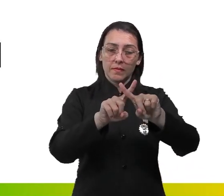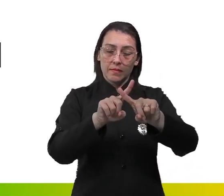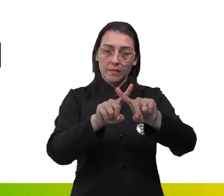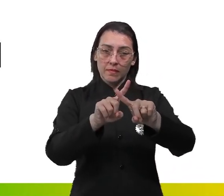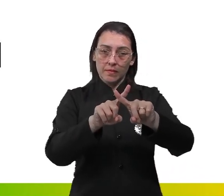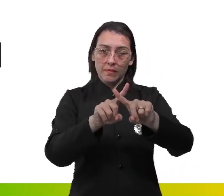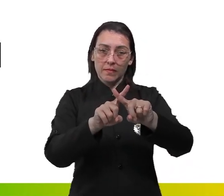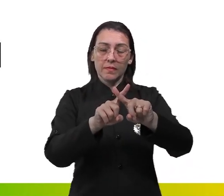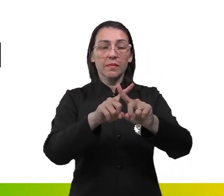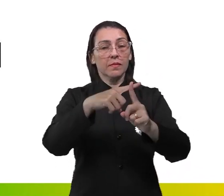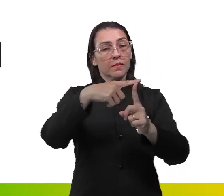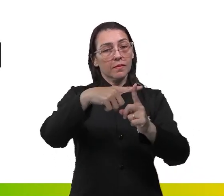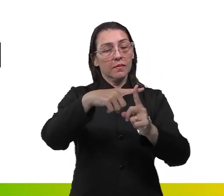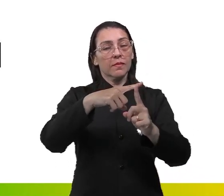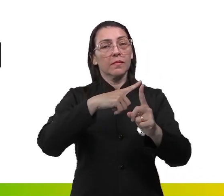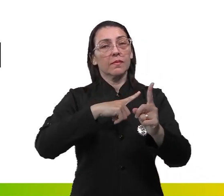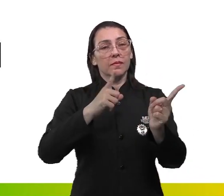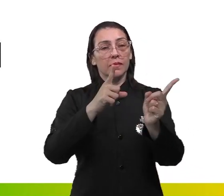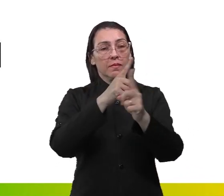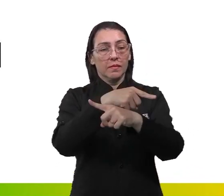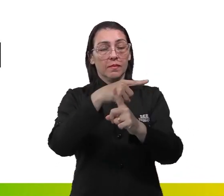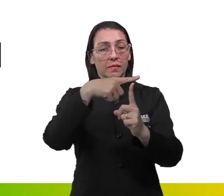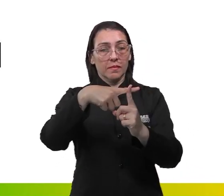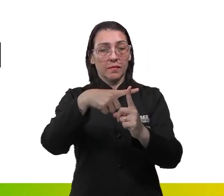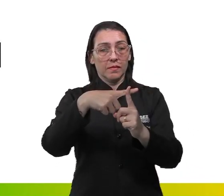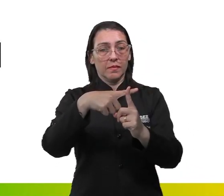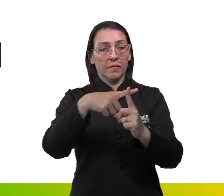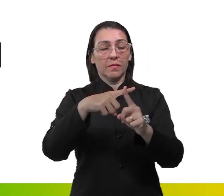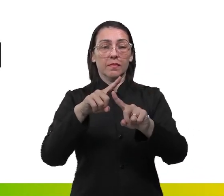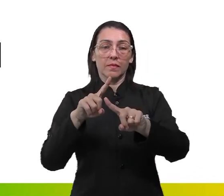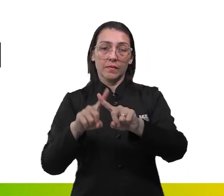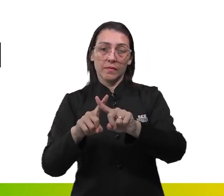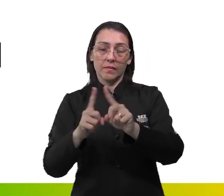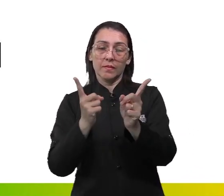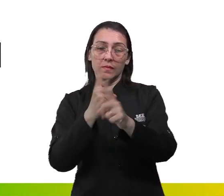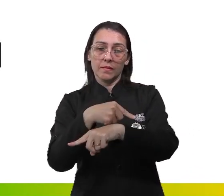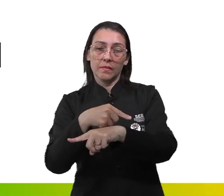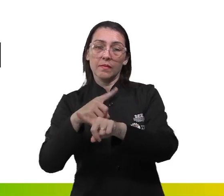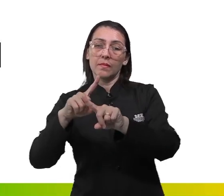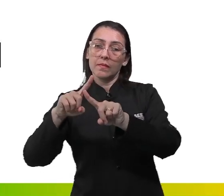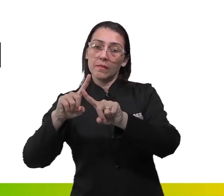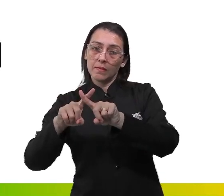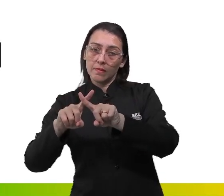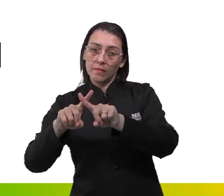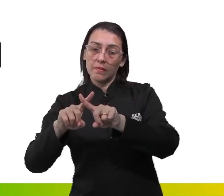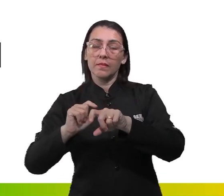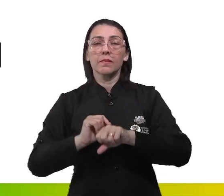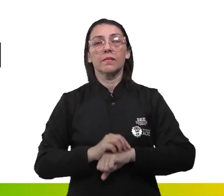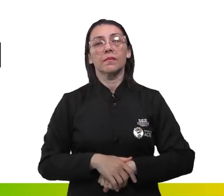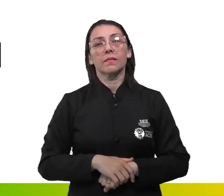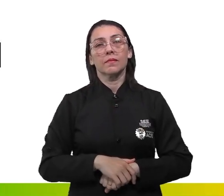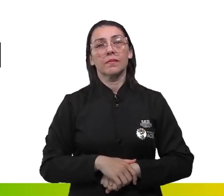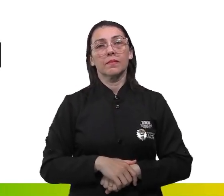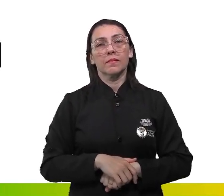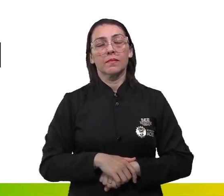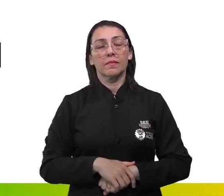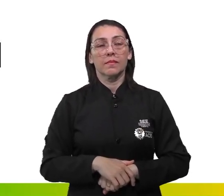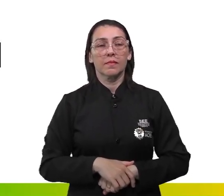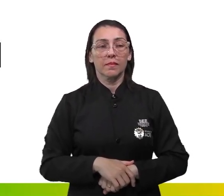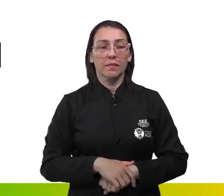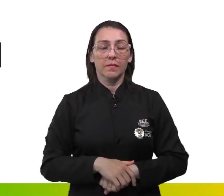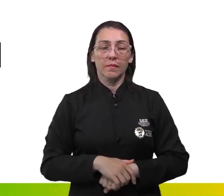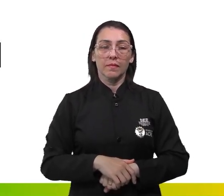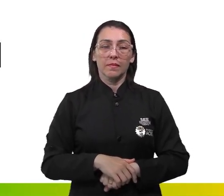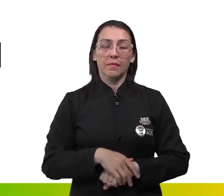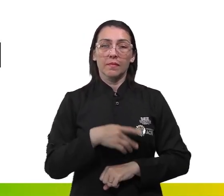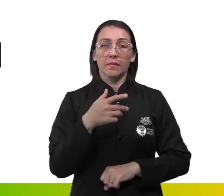multiplicativo. Na adição, nós temos o inverso aditivo. Na multiplicação, nós temos o inverso multiplicativo, que nós vamos denominar